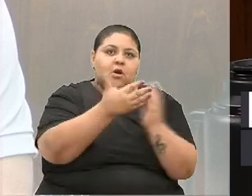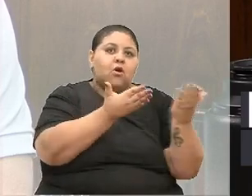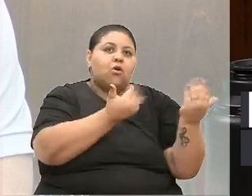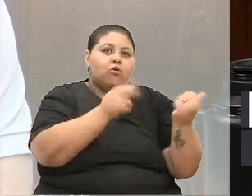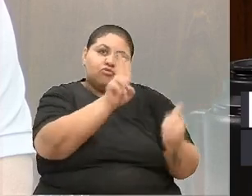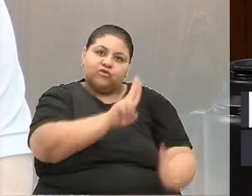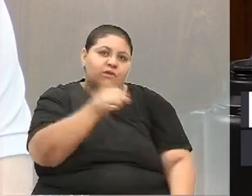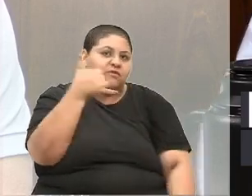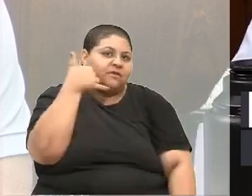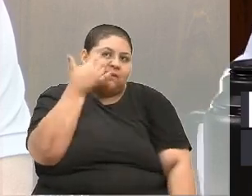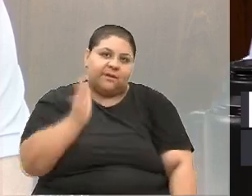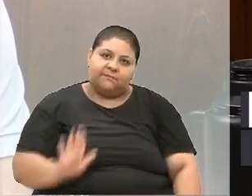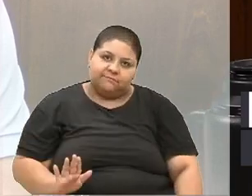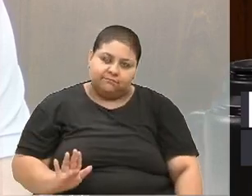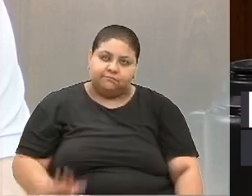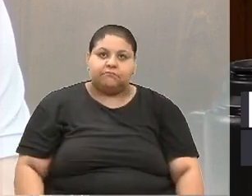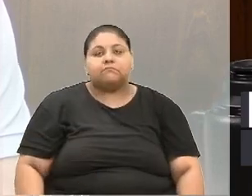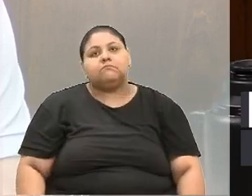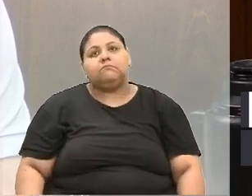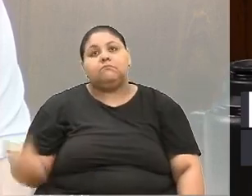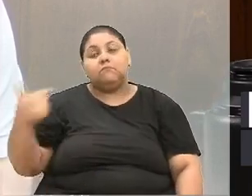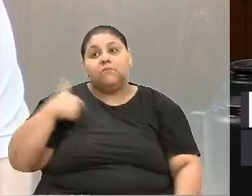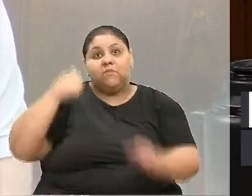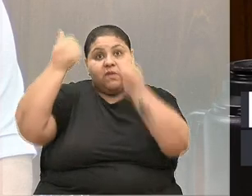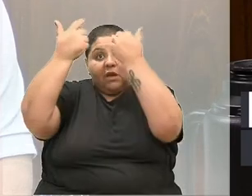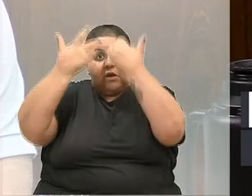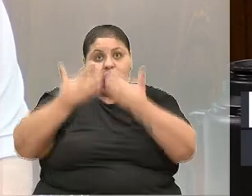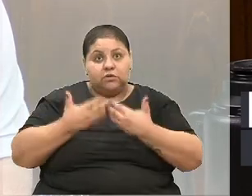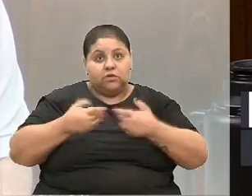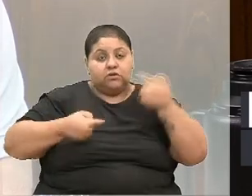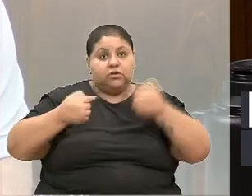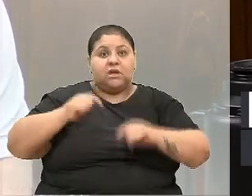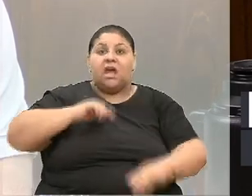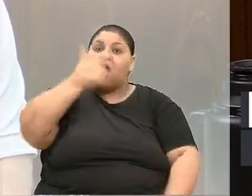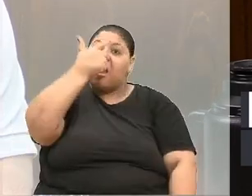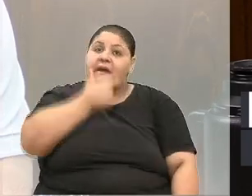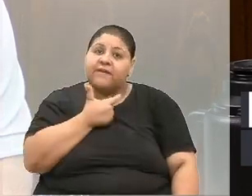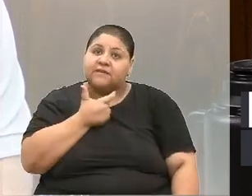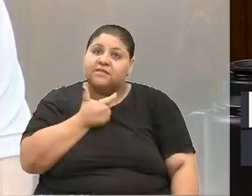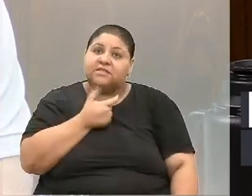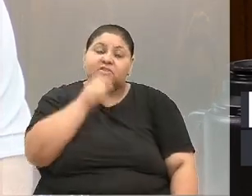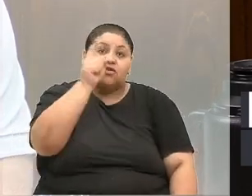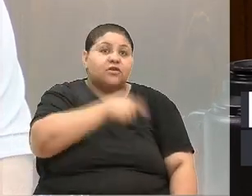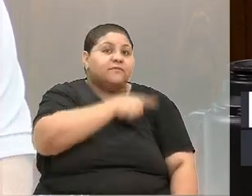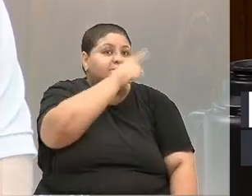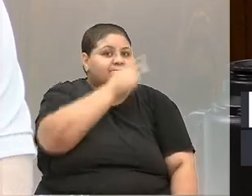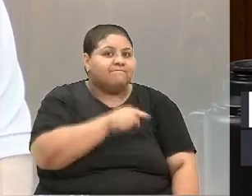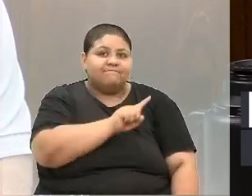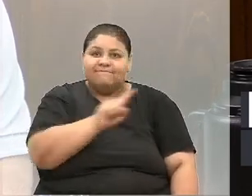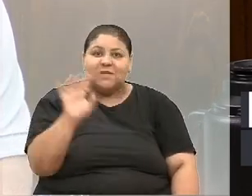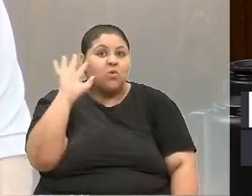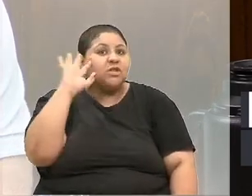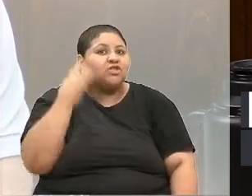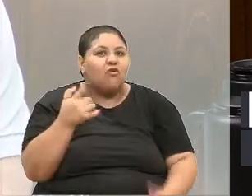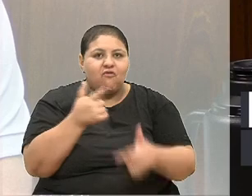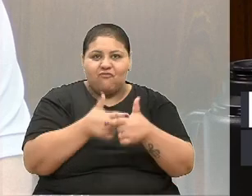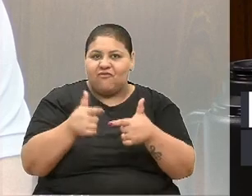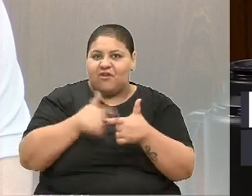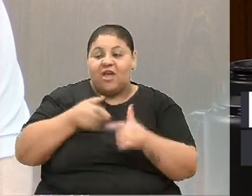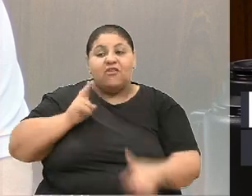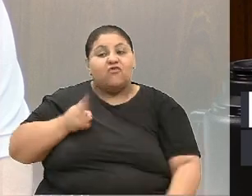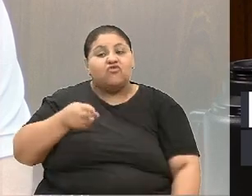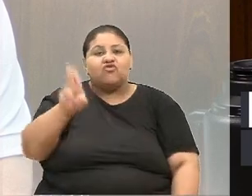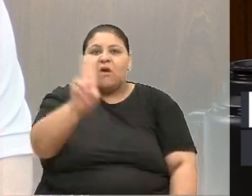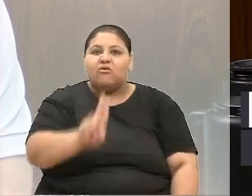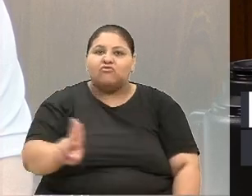usar o celular. Eu estou trazendo esse debate porque eu acho que a proibição ela não resolve o problema, porque eles vão continuar